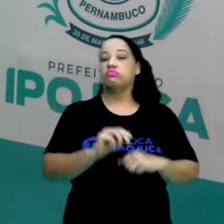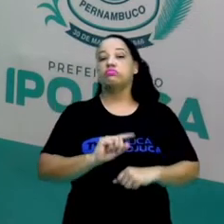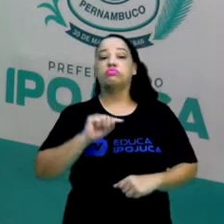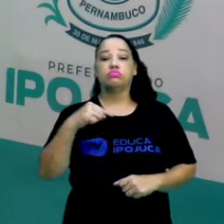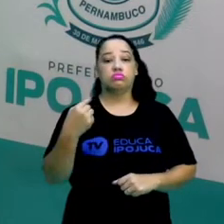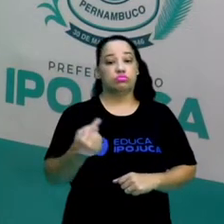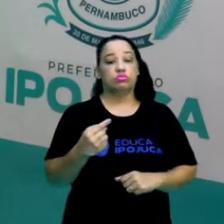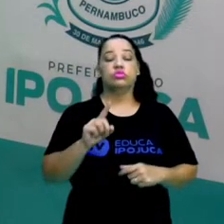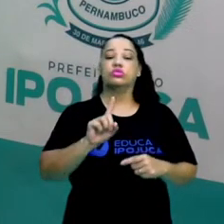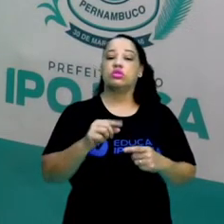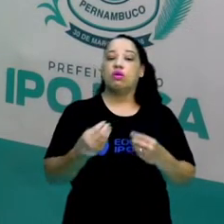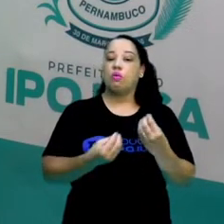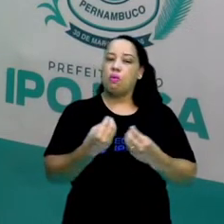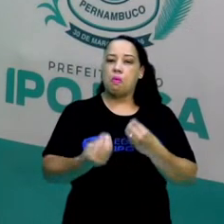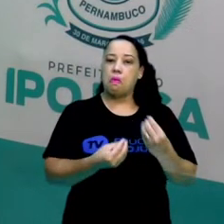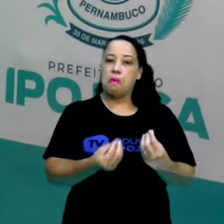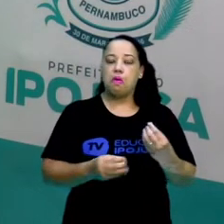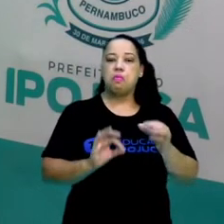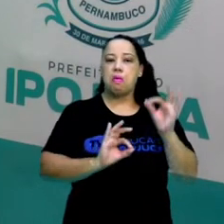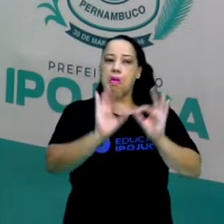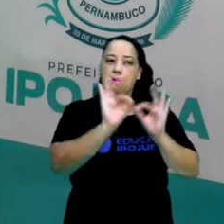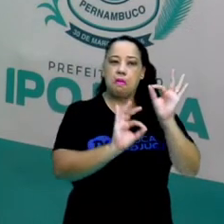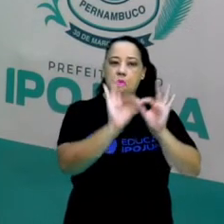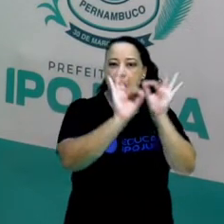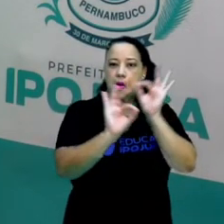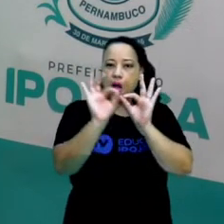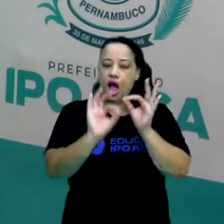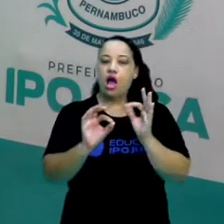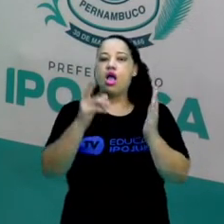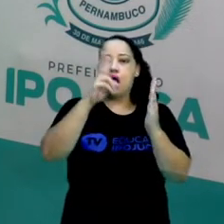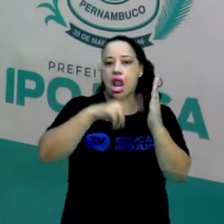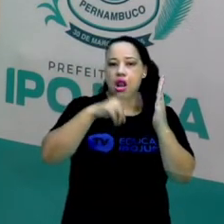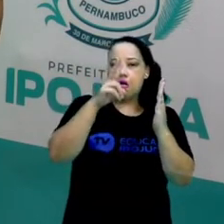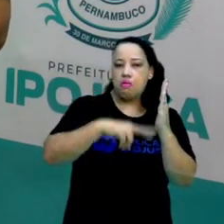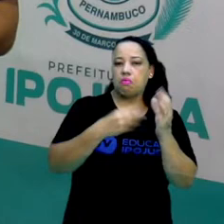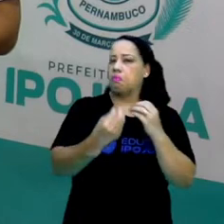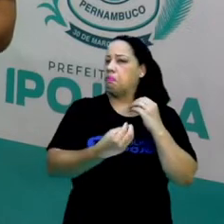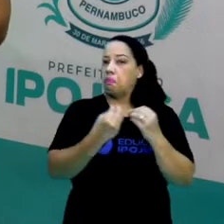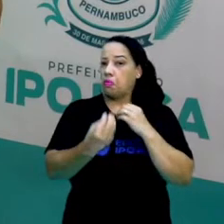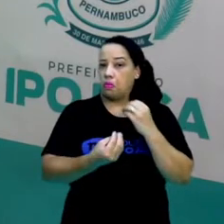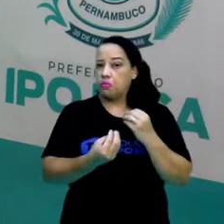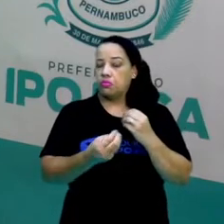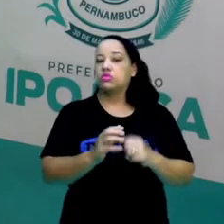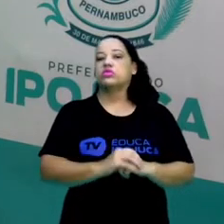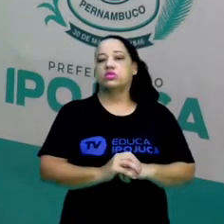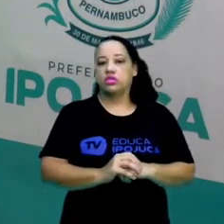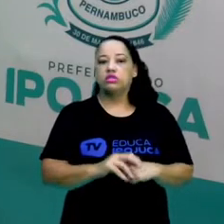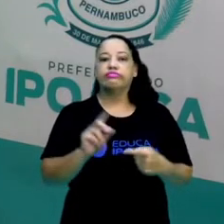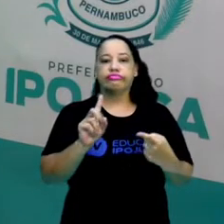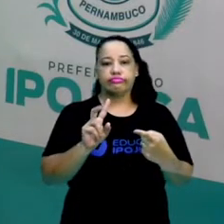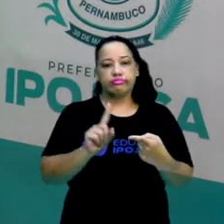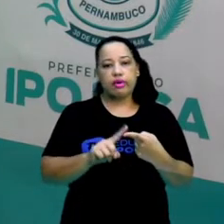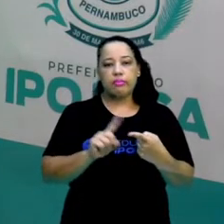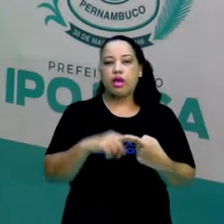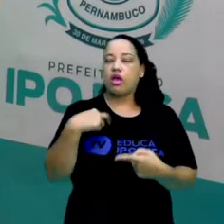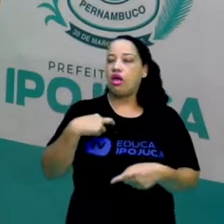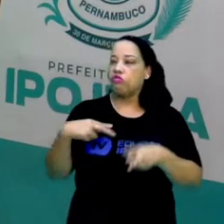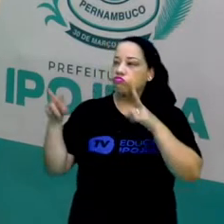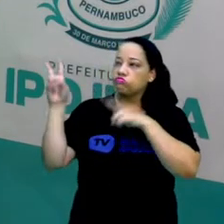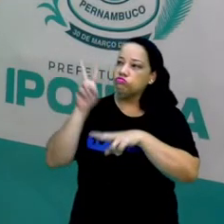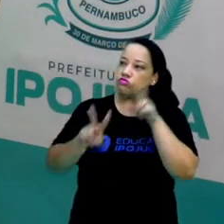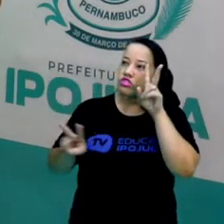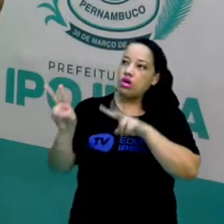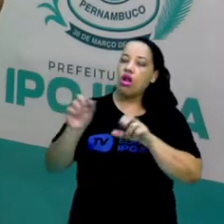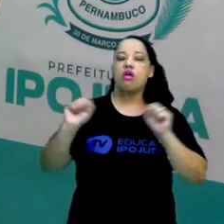como fazer a decomposição, a leitura deles e você conseguir visualizar mas de uma